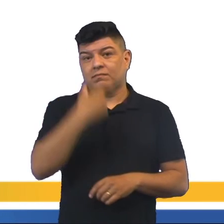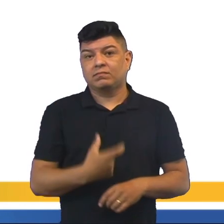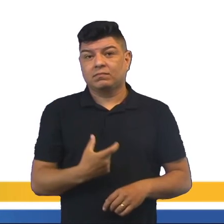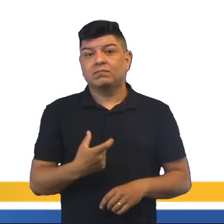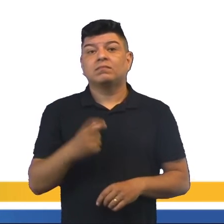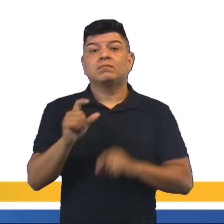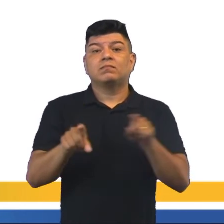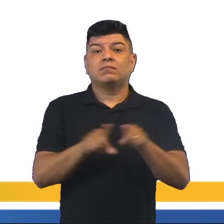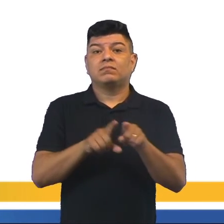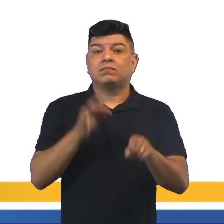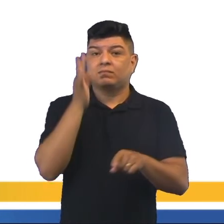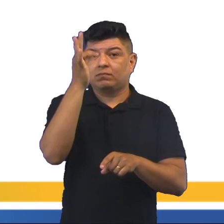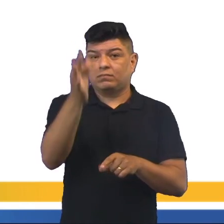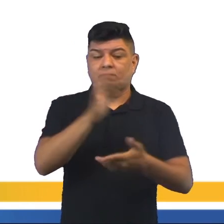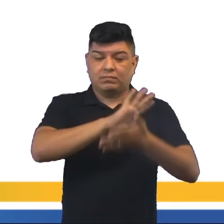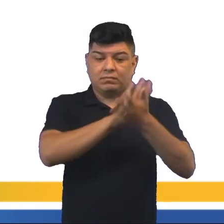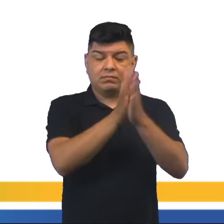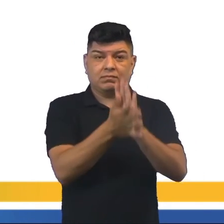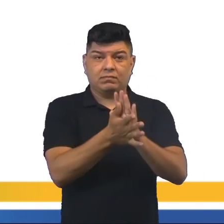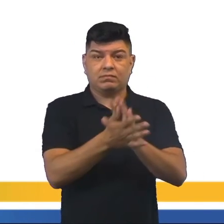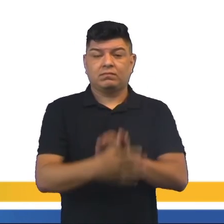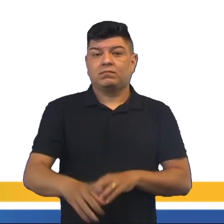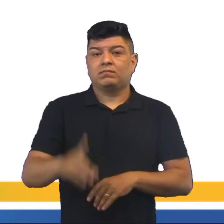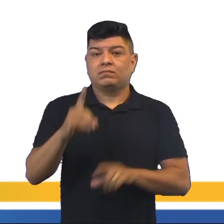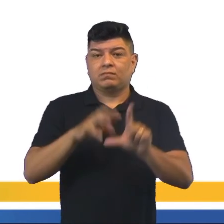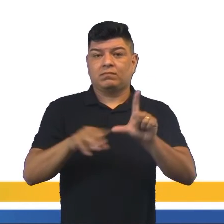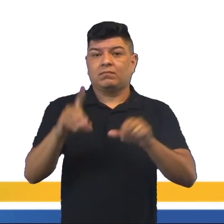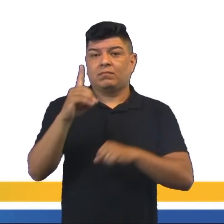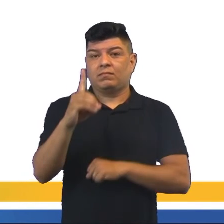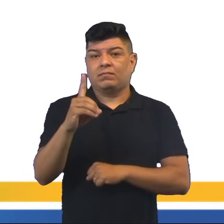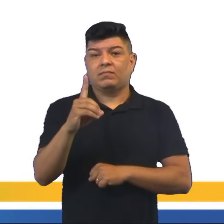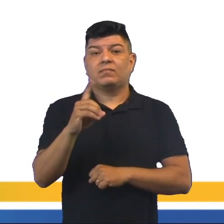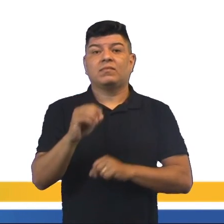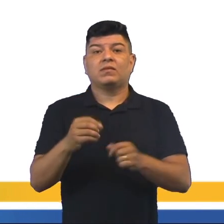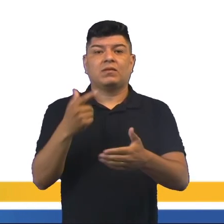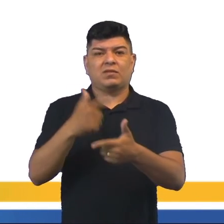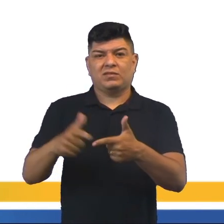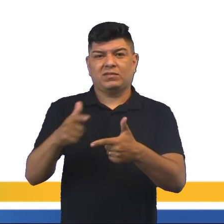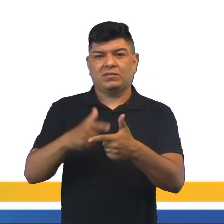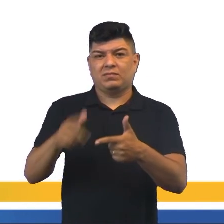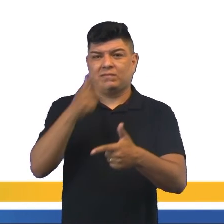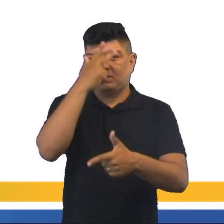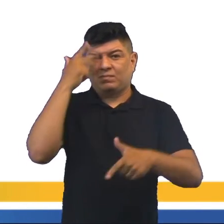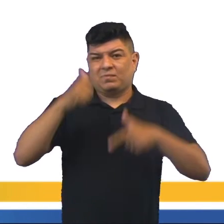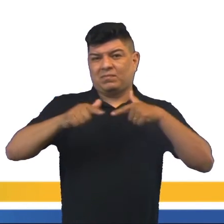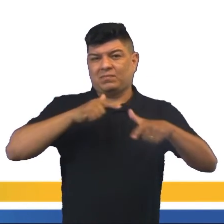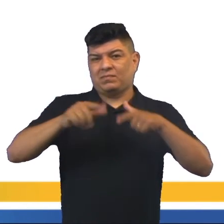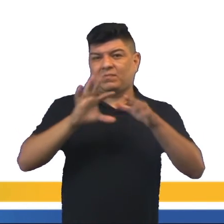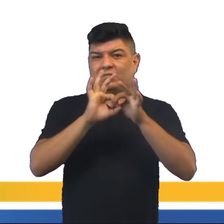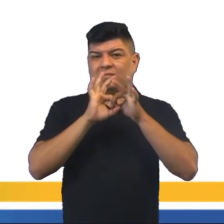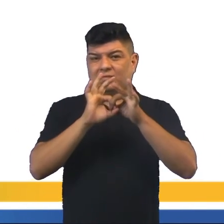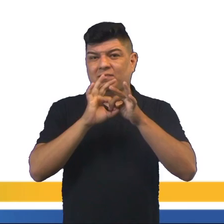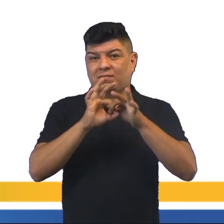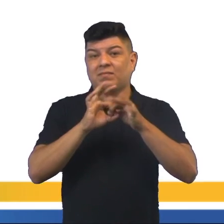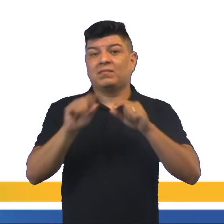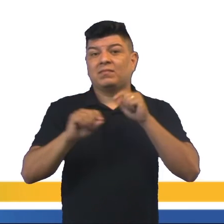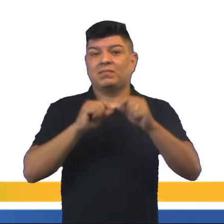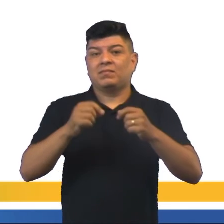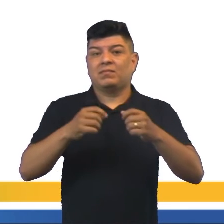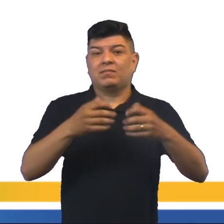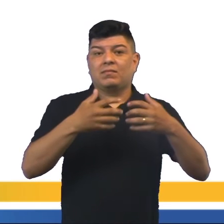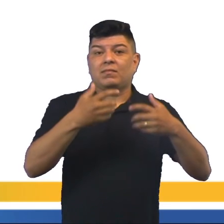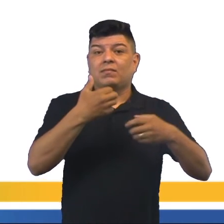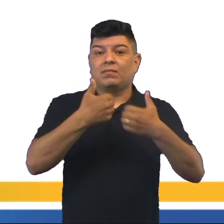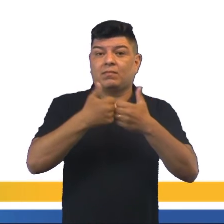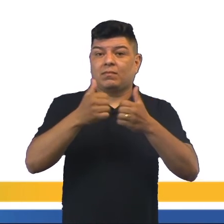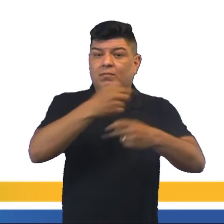civis que um dia serão destruídas. Letra D, a situação precária dos trabalhadores ligada a transporte de cargas no